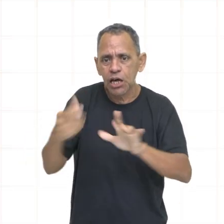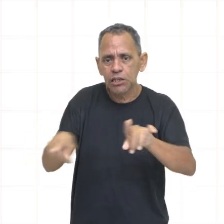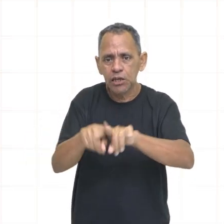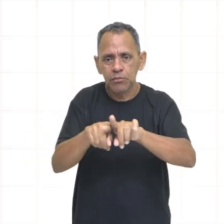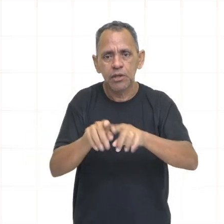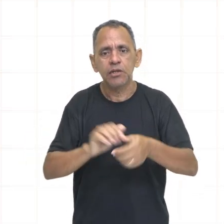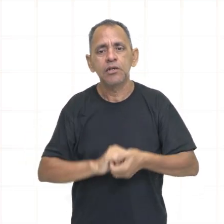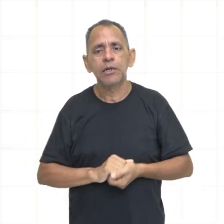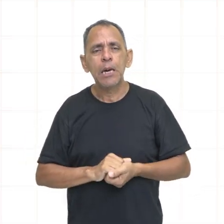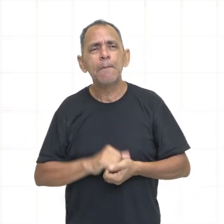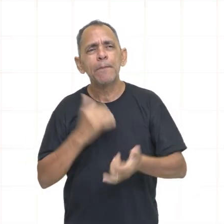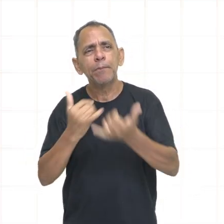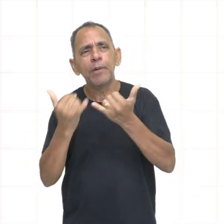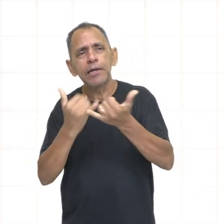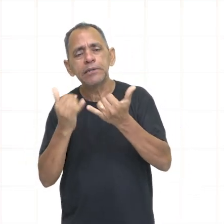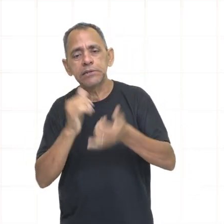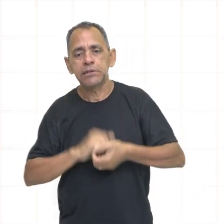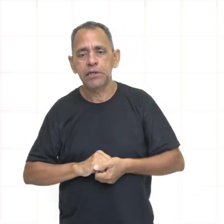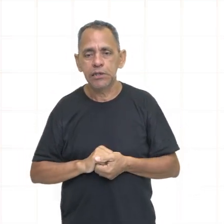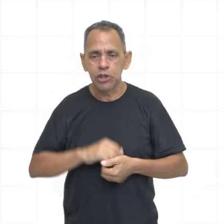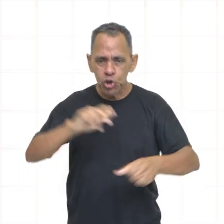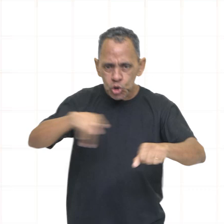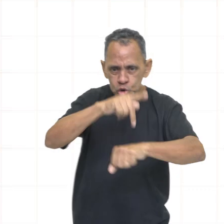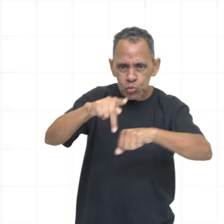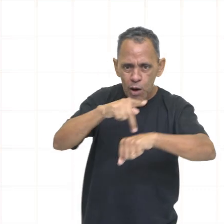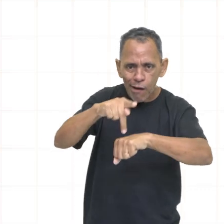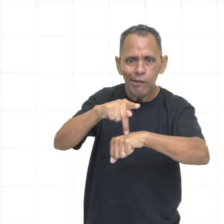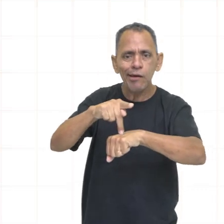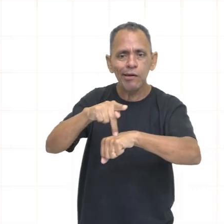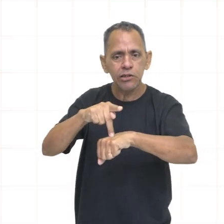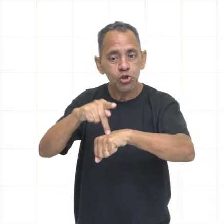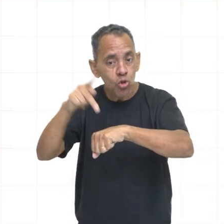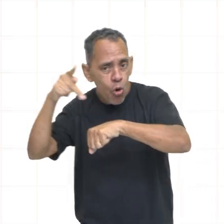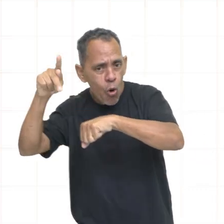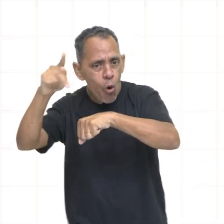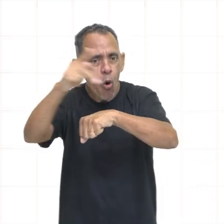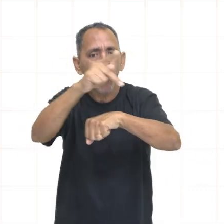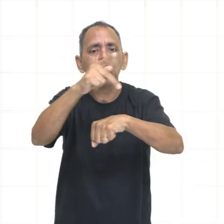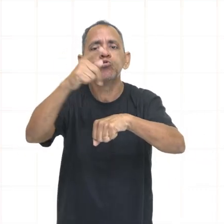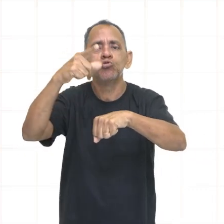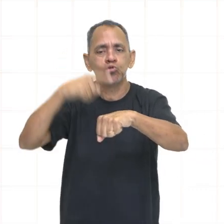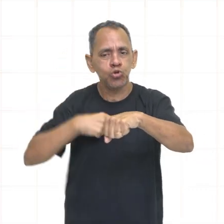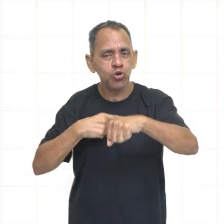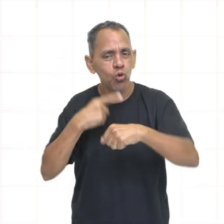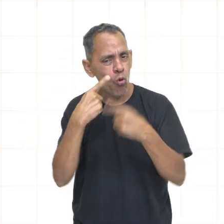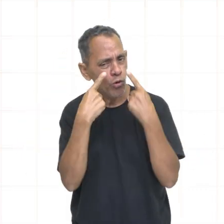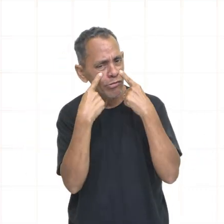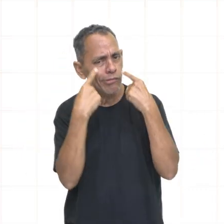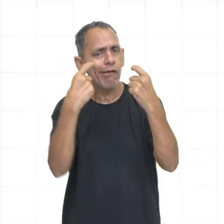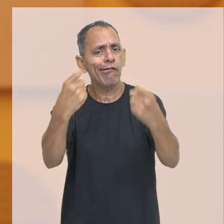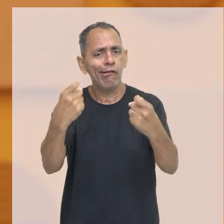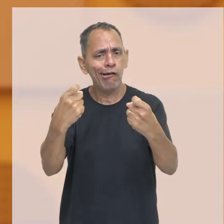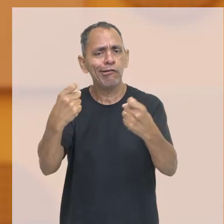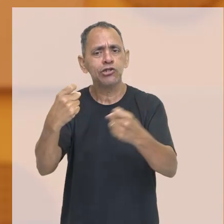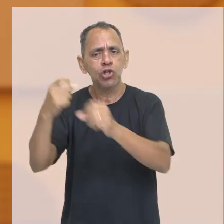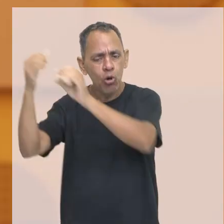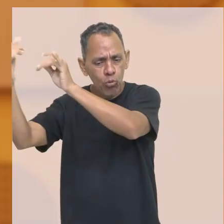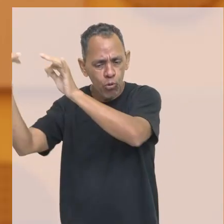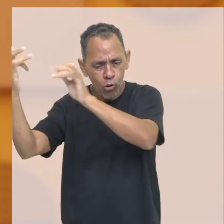sua internacionalização. Existia nesse momento, galera, um medo do governo central de que a